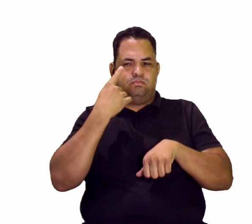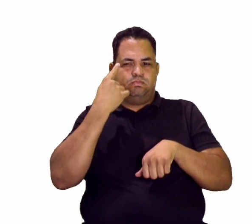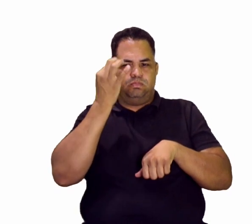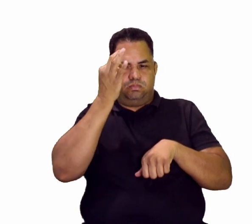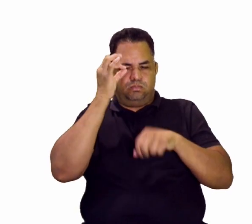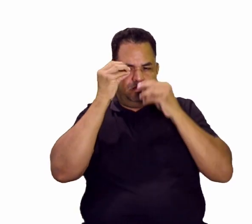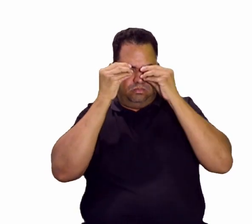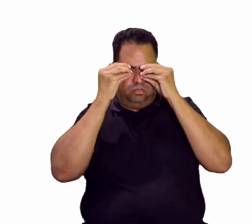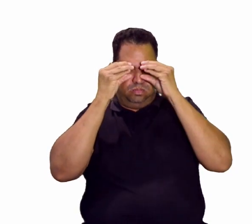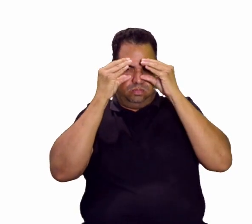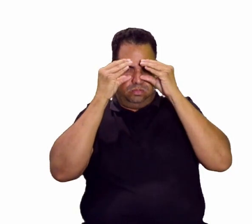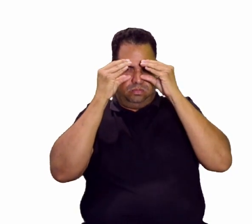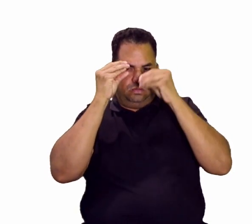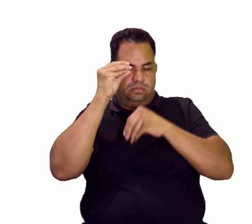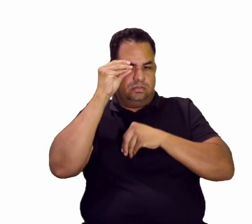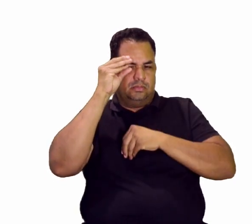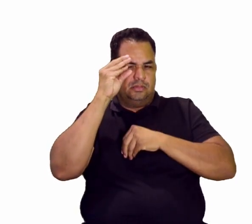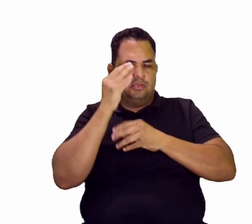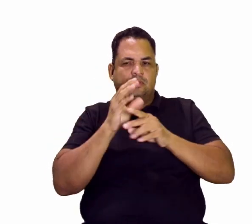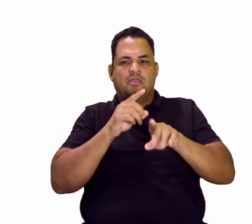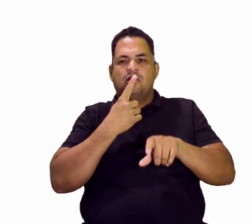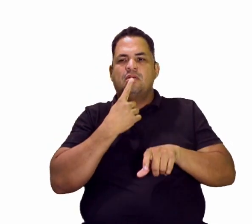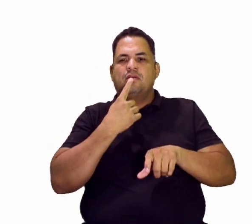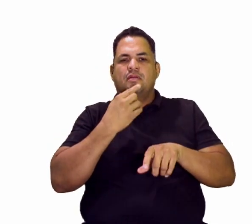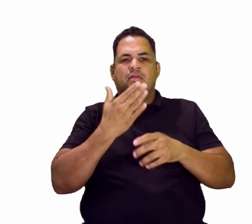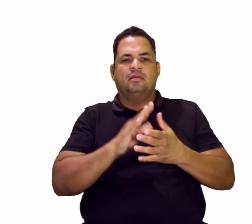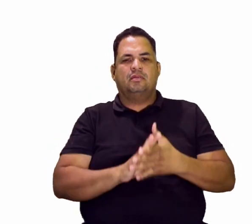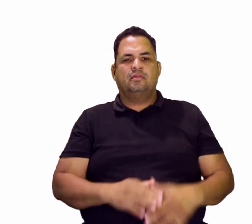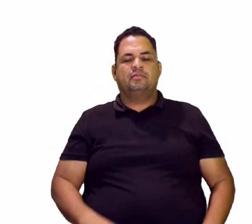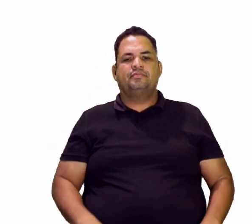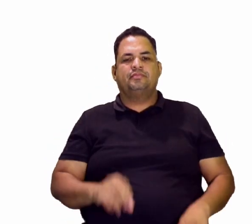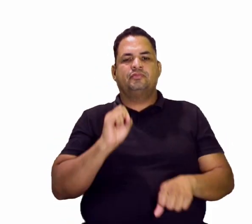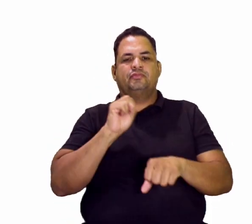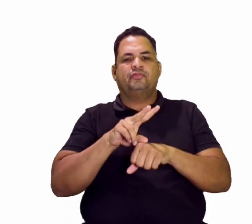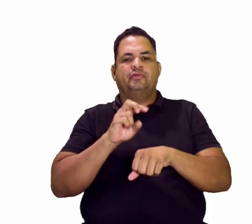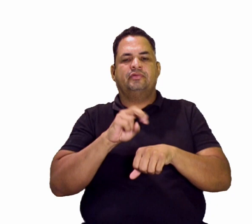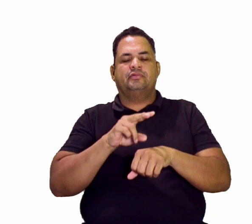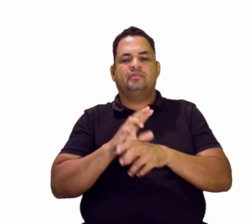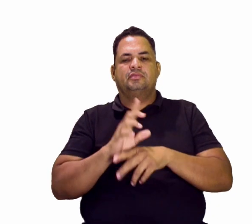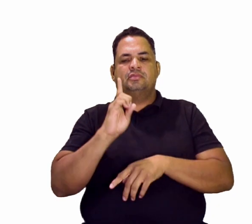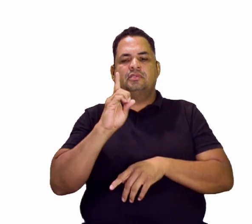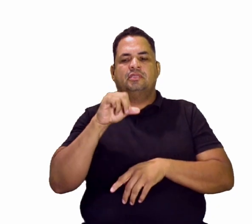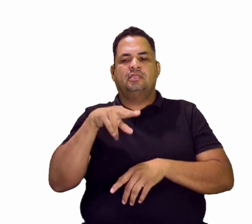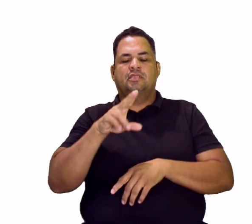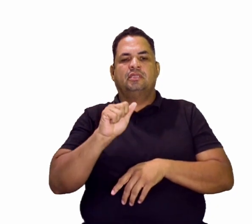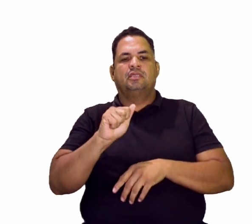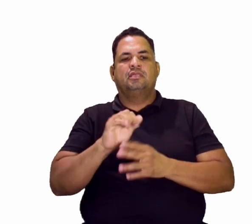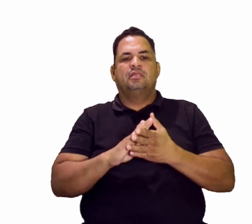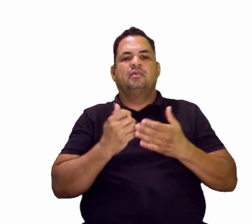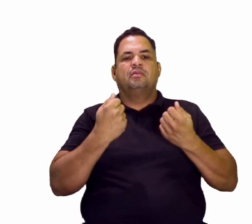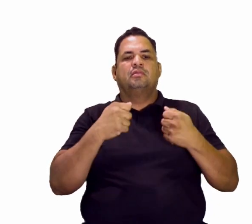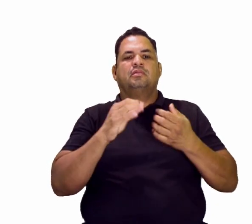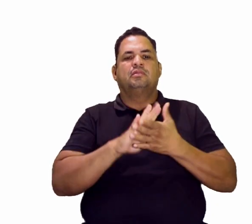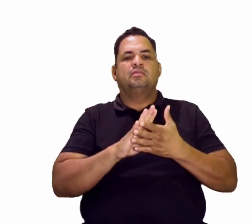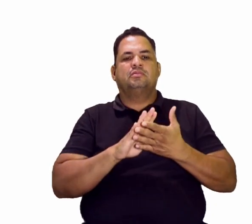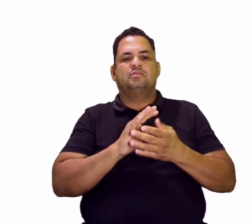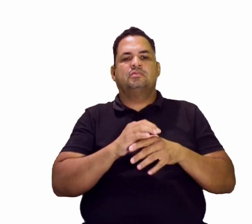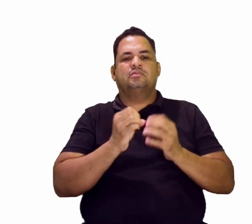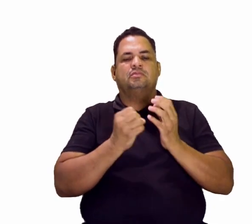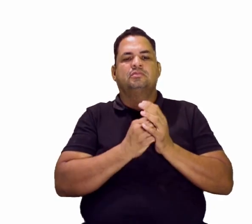infecciosa, é causada por um adenovírus, um vírus de DNA. Ok, você já está ciente disso. Pode ser provocada